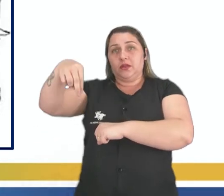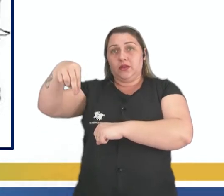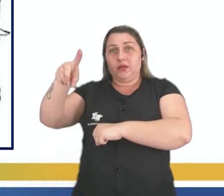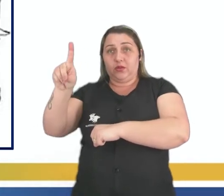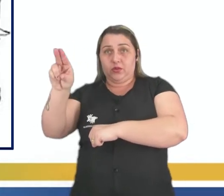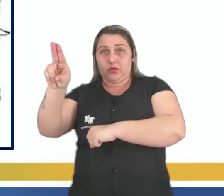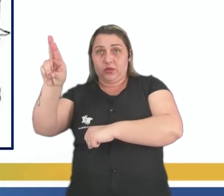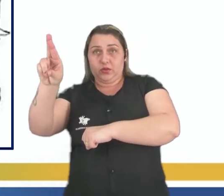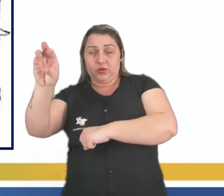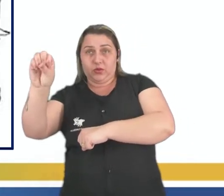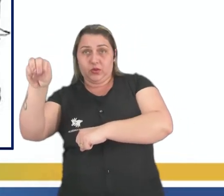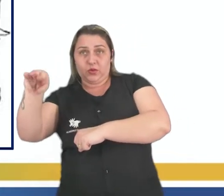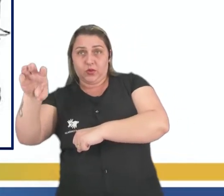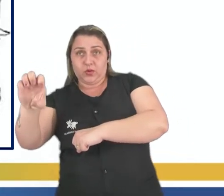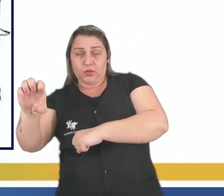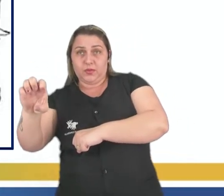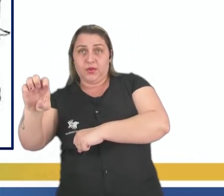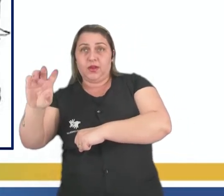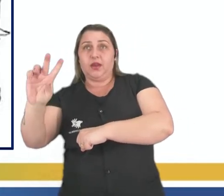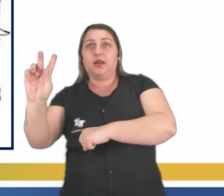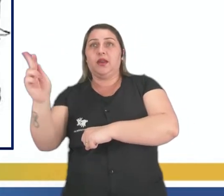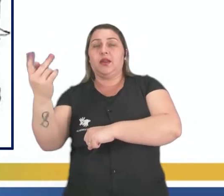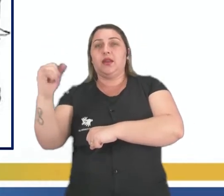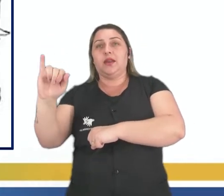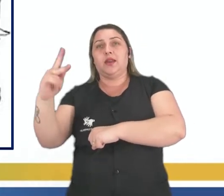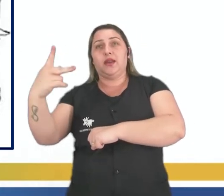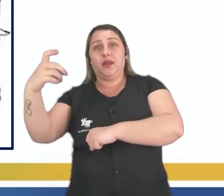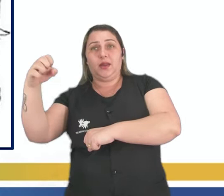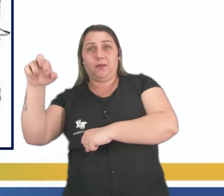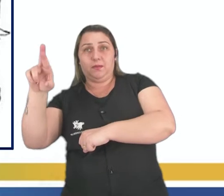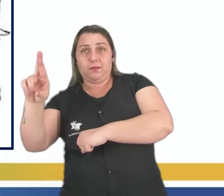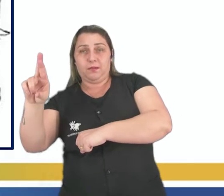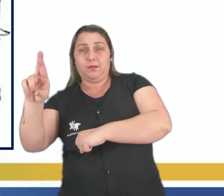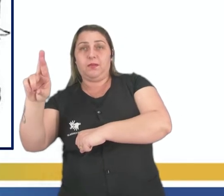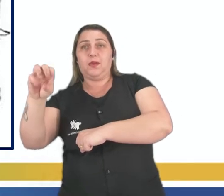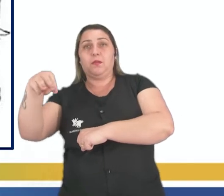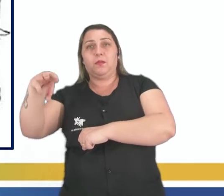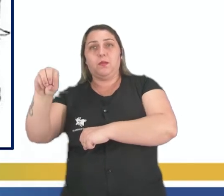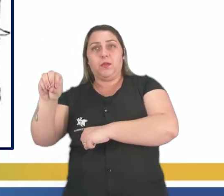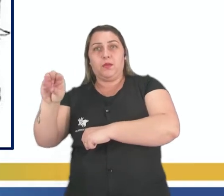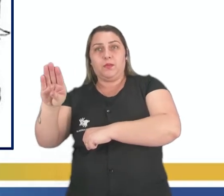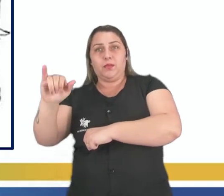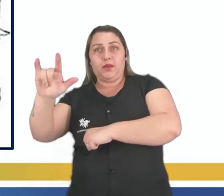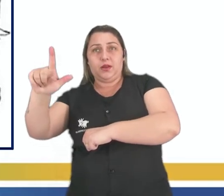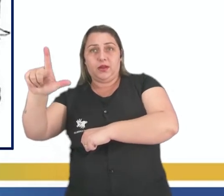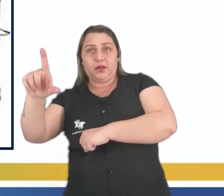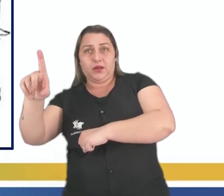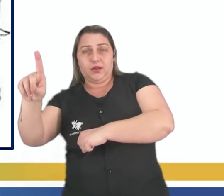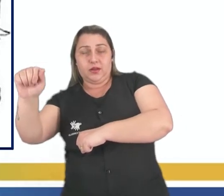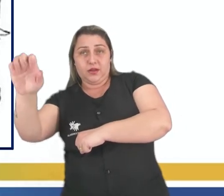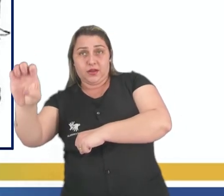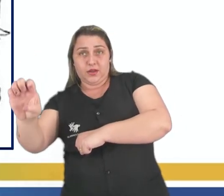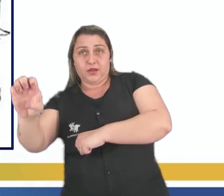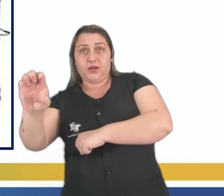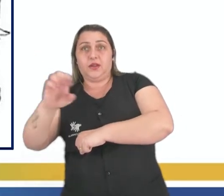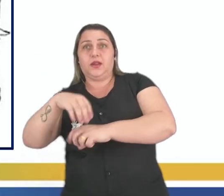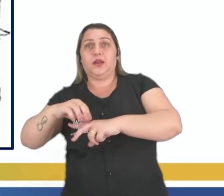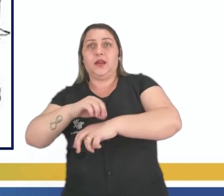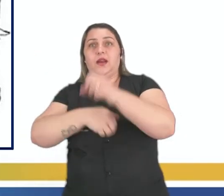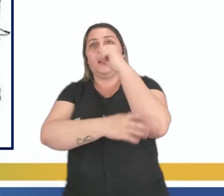Ehlers-Danlos, ou síndrome da hipermobilidade articular, tendo como a característica